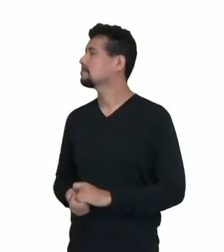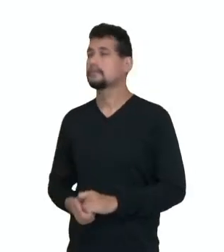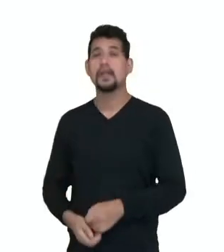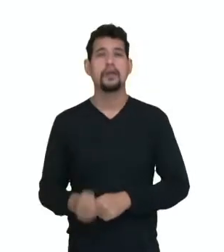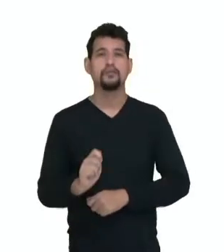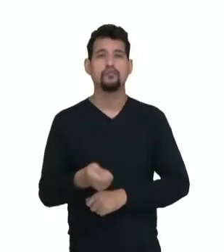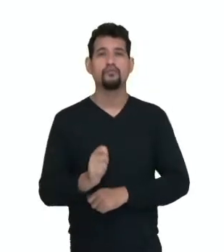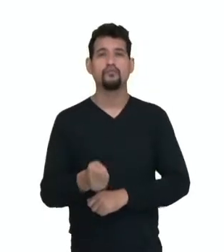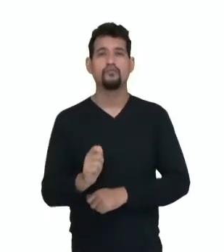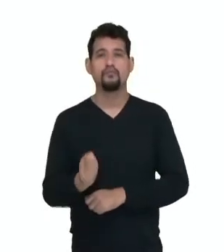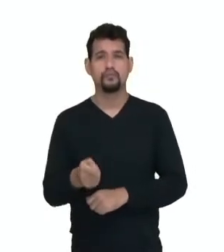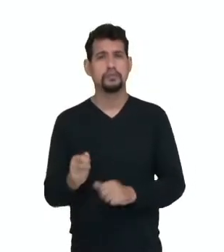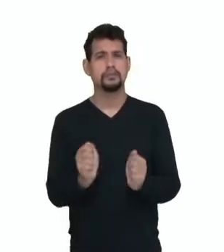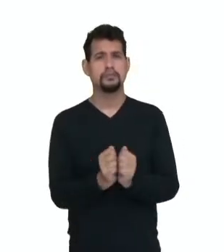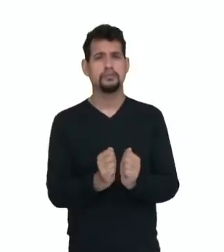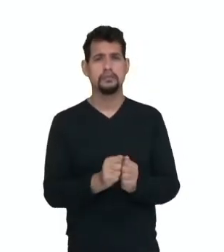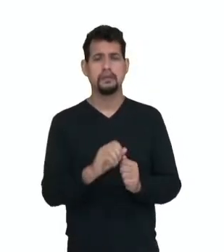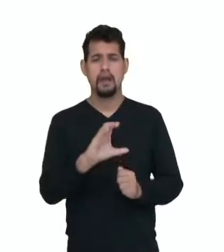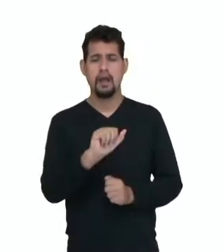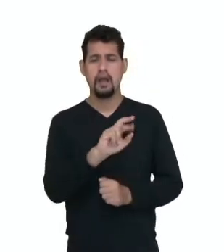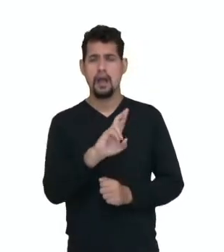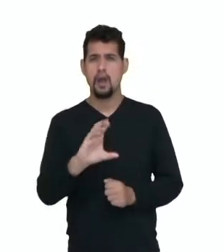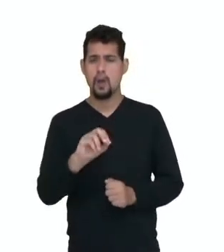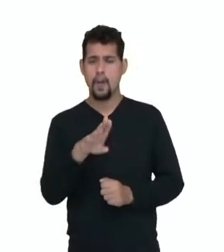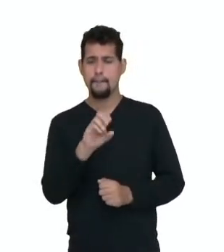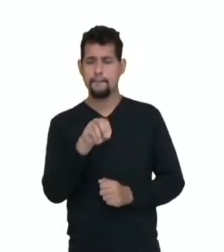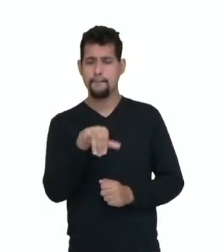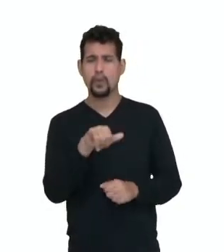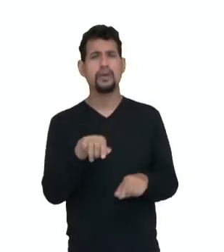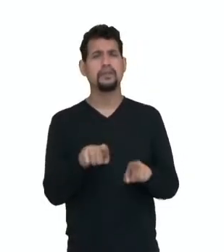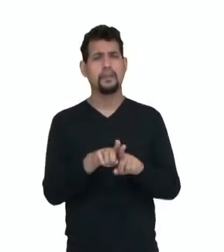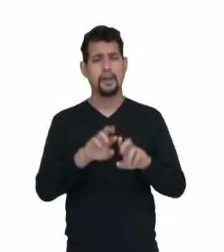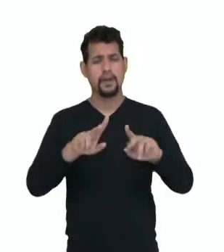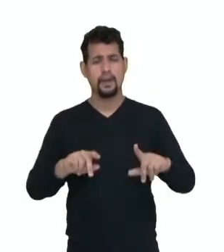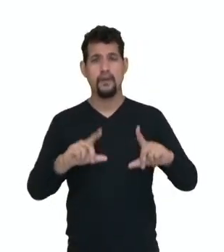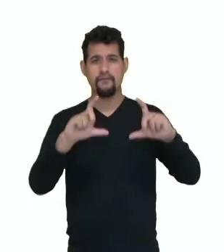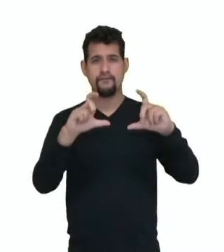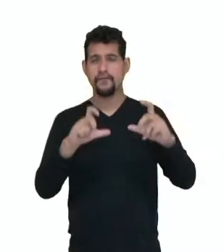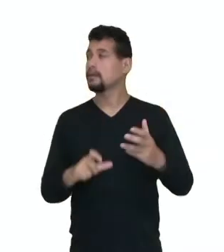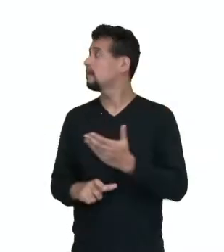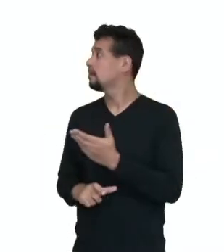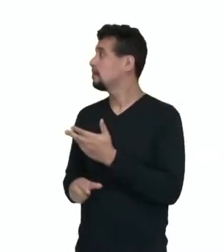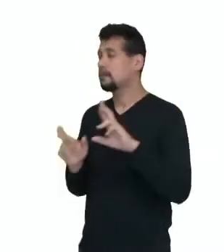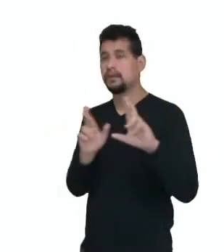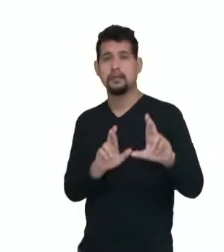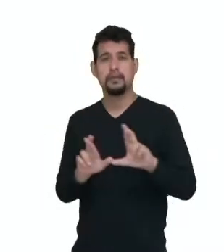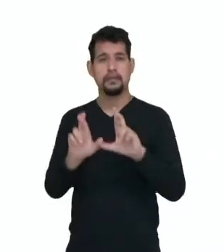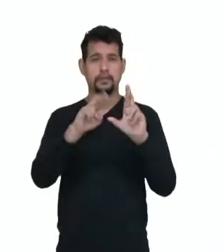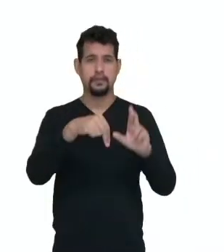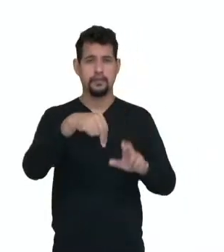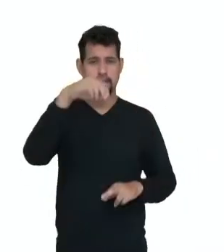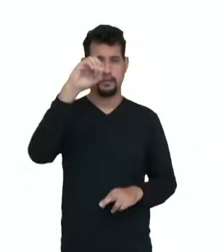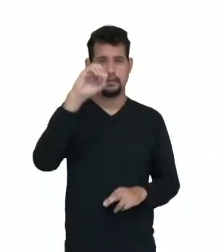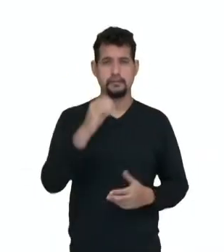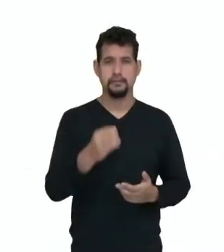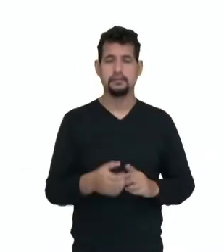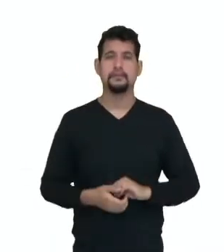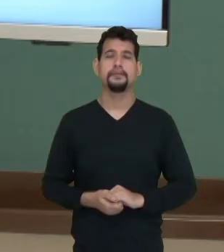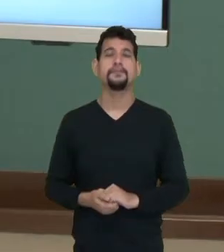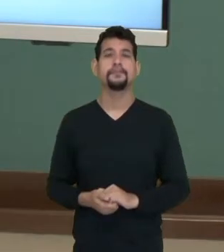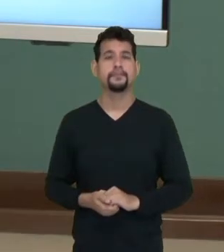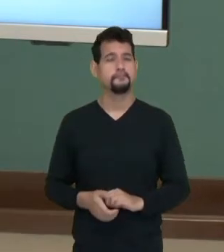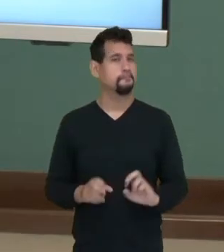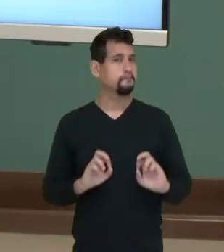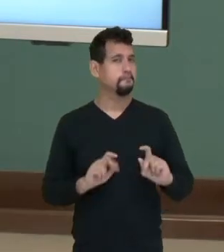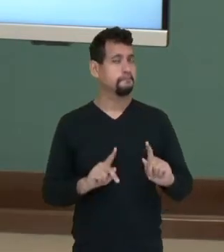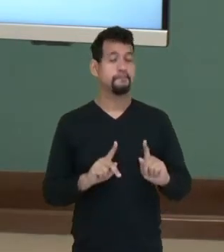ali, com carros de boi e assim por diante, né. Ou pode ser também uma fotografia, né, da região do Nordeste também, olha lá. Muito bem,